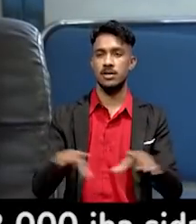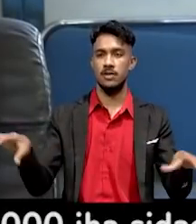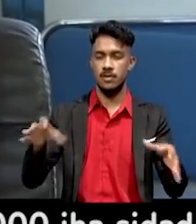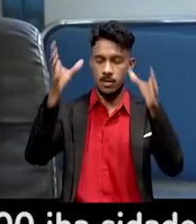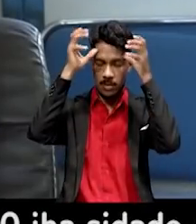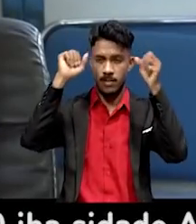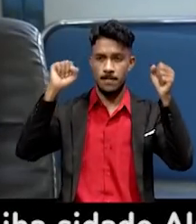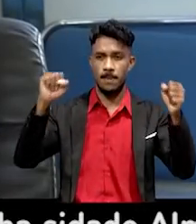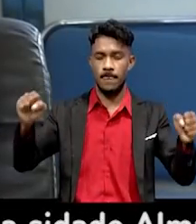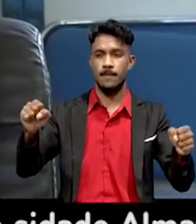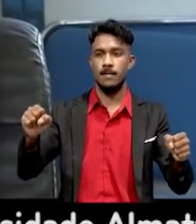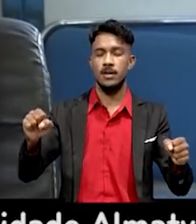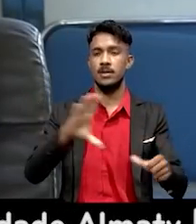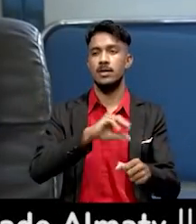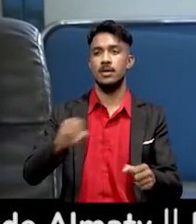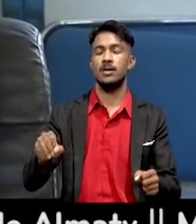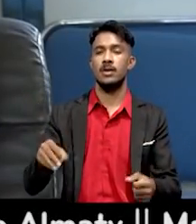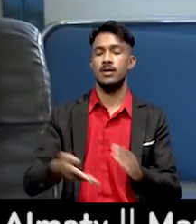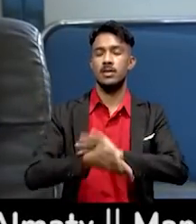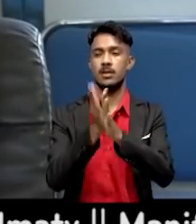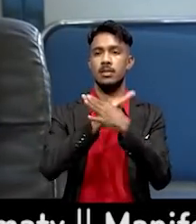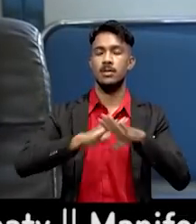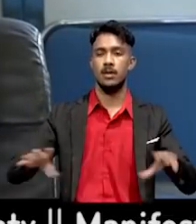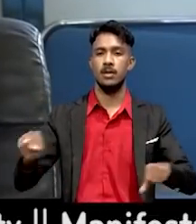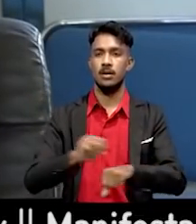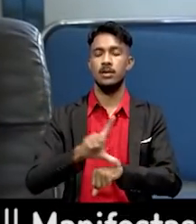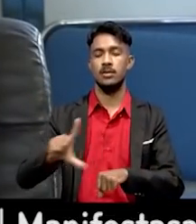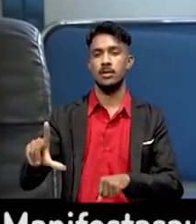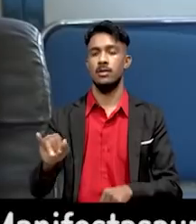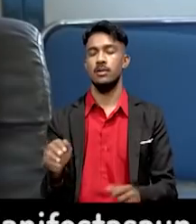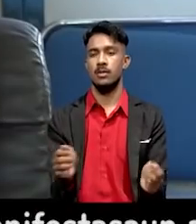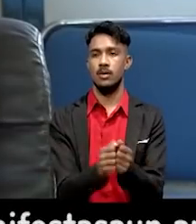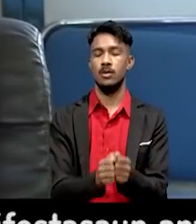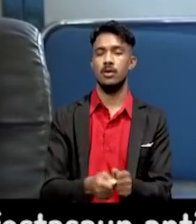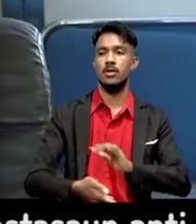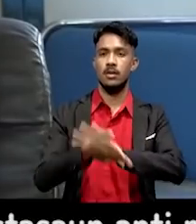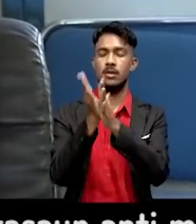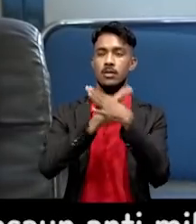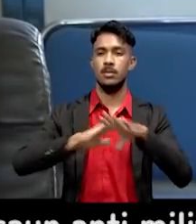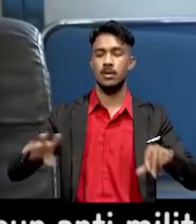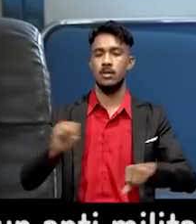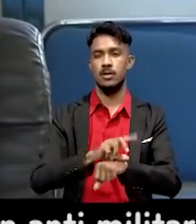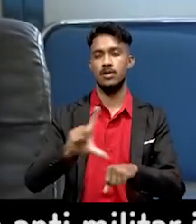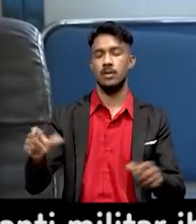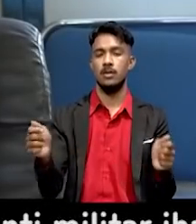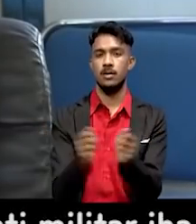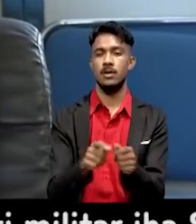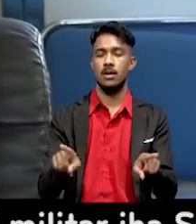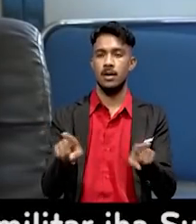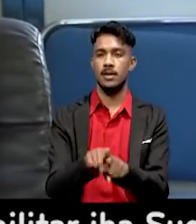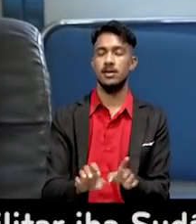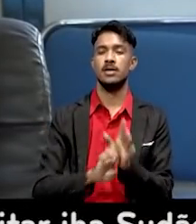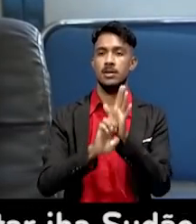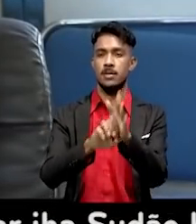estabilidade nacional ou não né o garante estabilidade nacional né sai fator